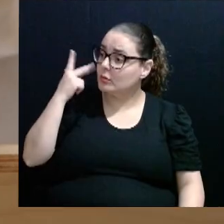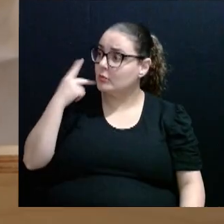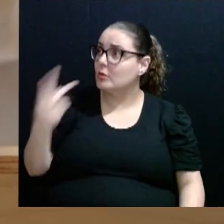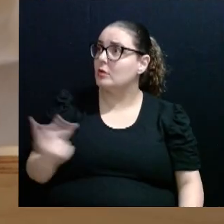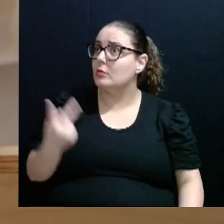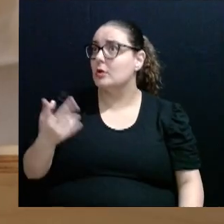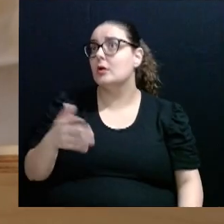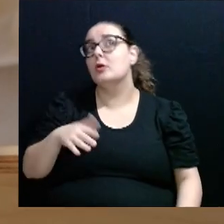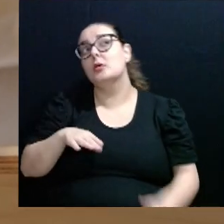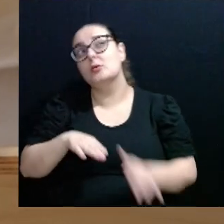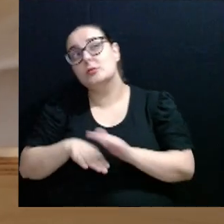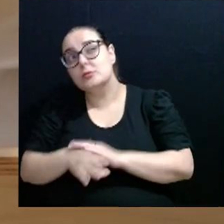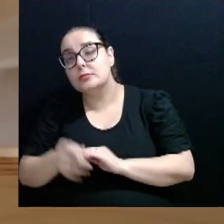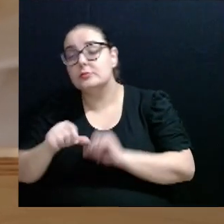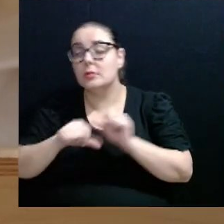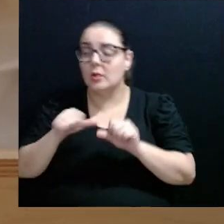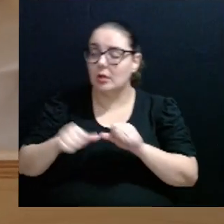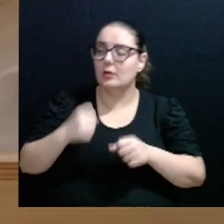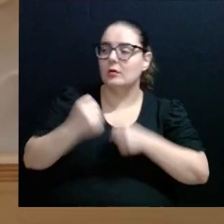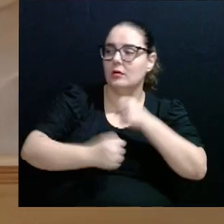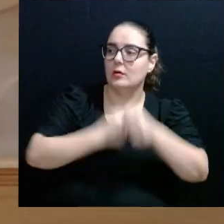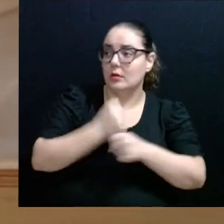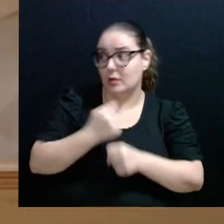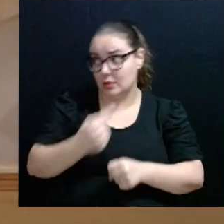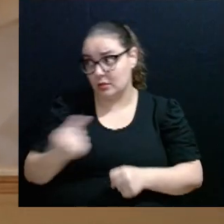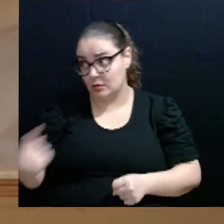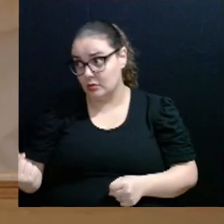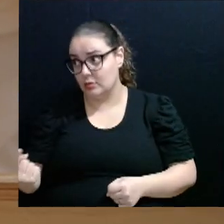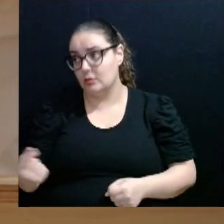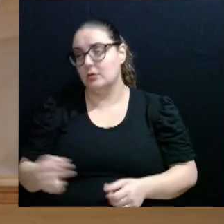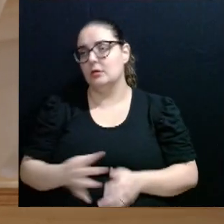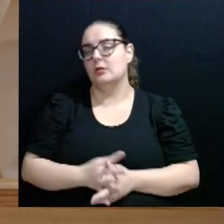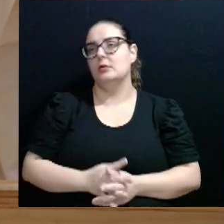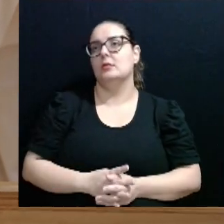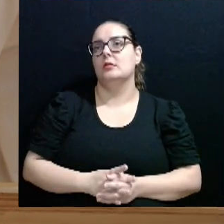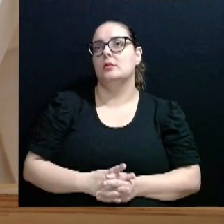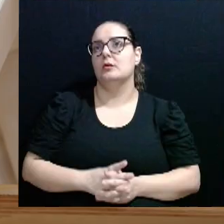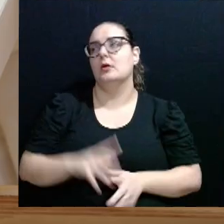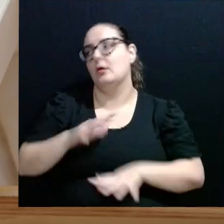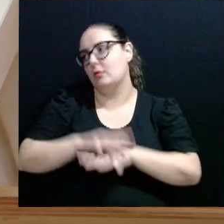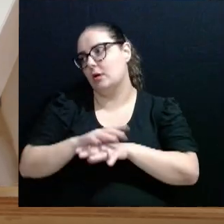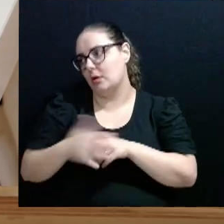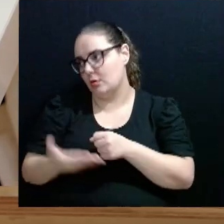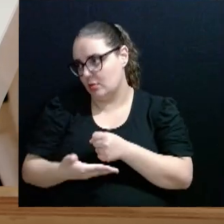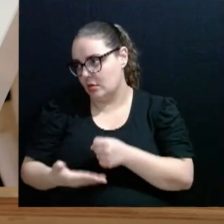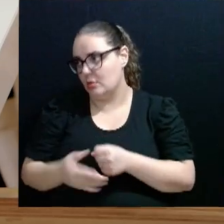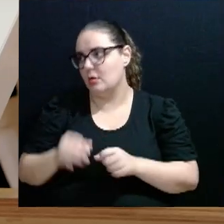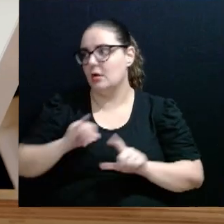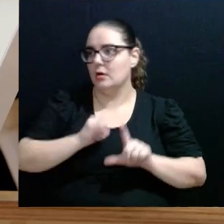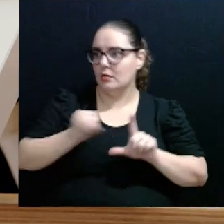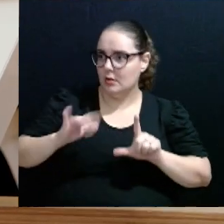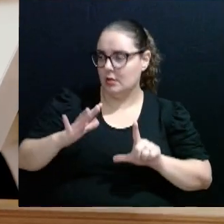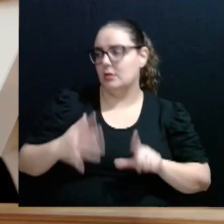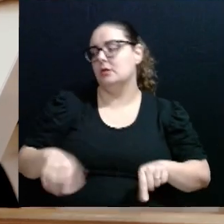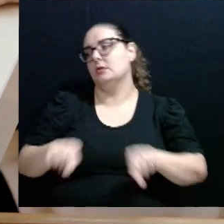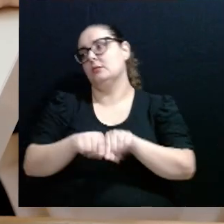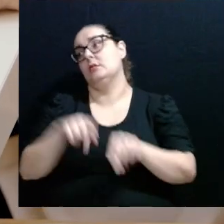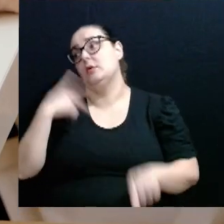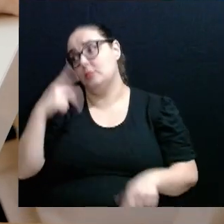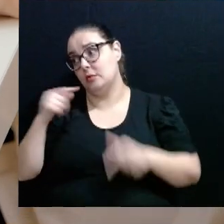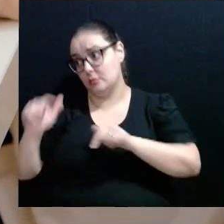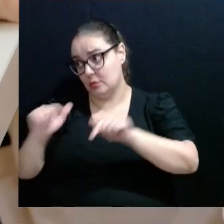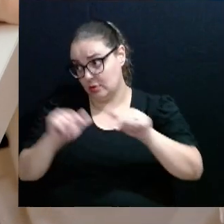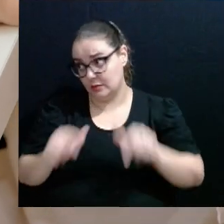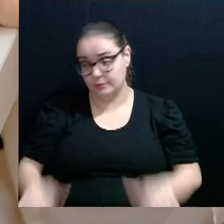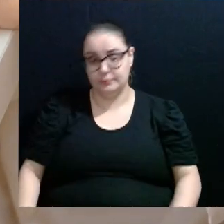sofrer alterações anuais, né, devido ao cálculo base, à inflação e também pelas políticas locais, né? Pois